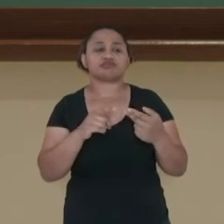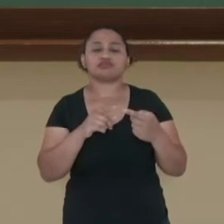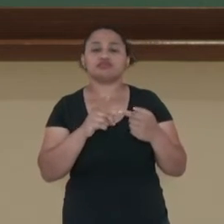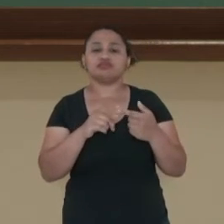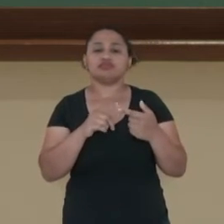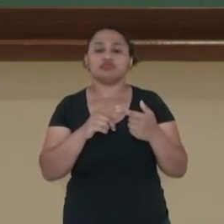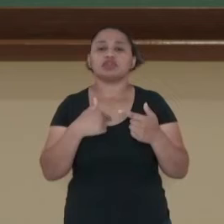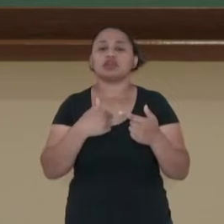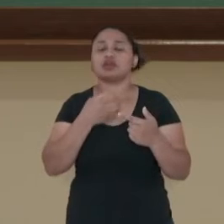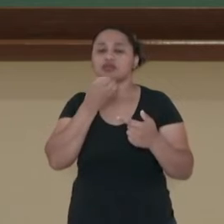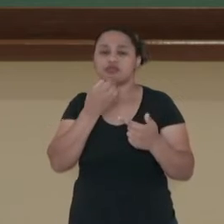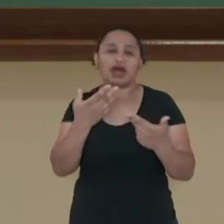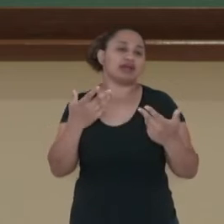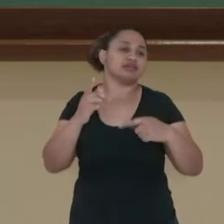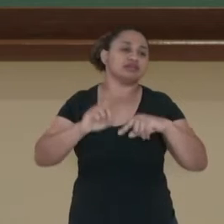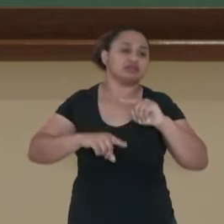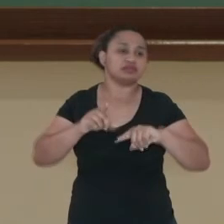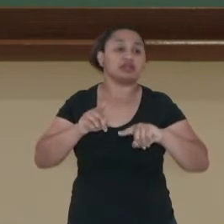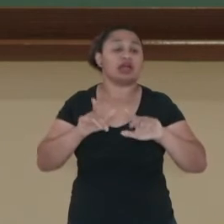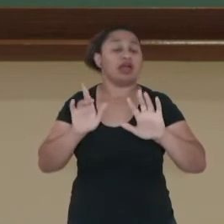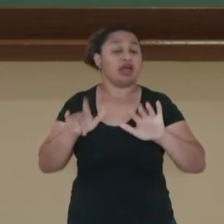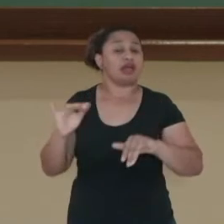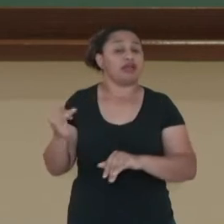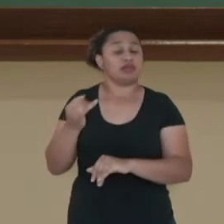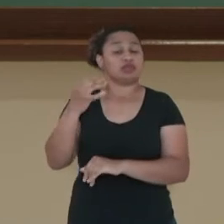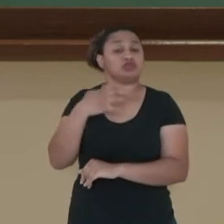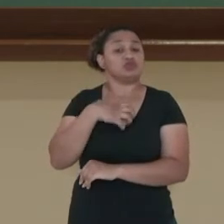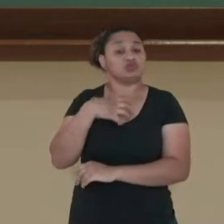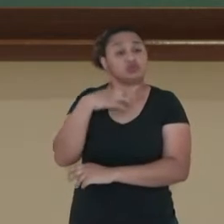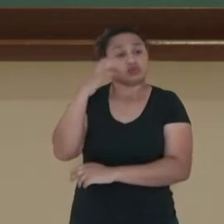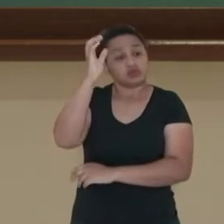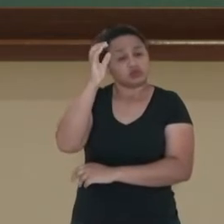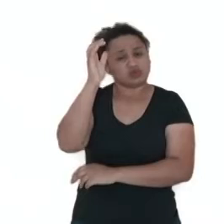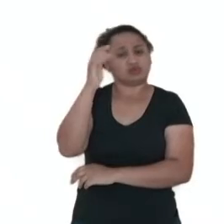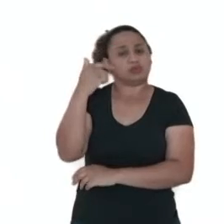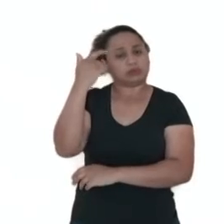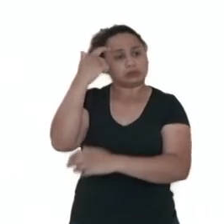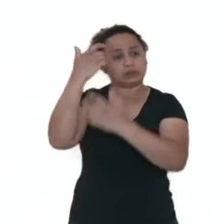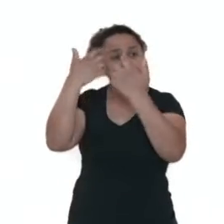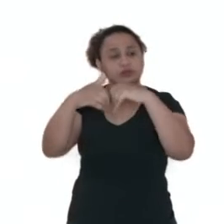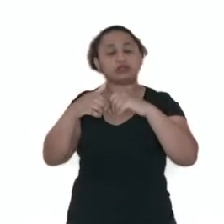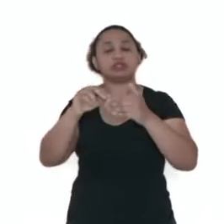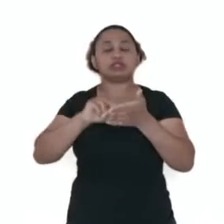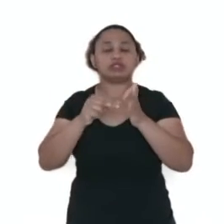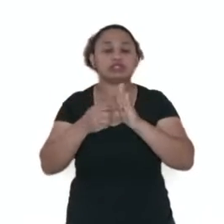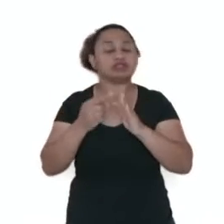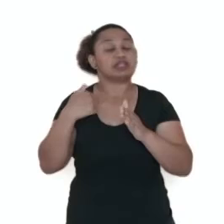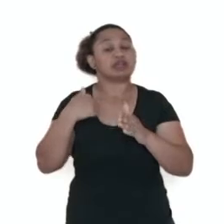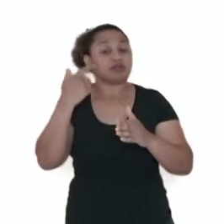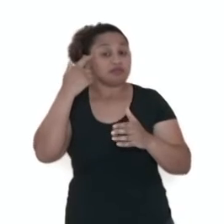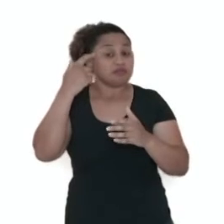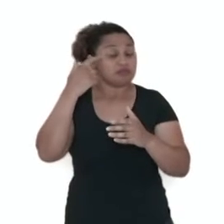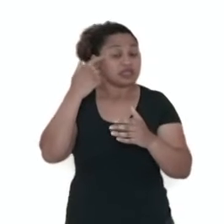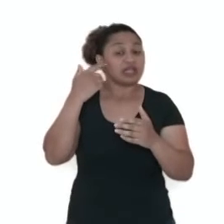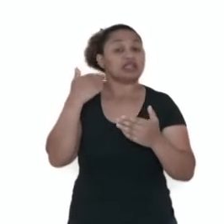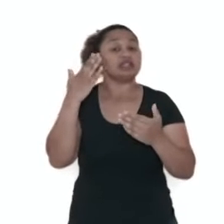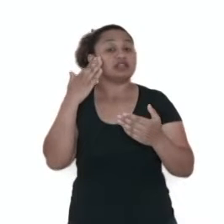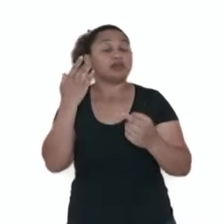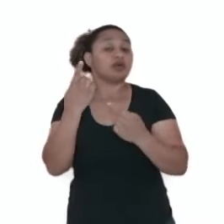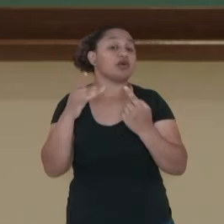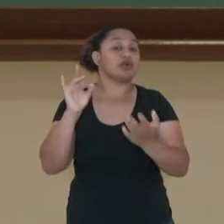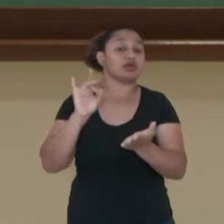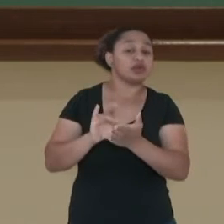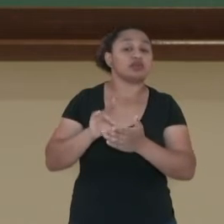consuma bens materiais de forma consciente, isso aqui é bastante importante. Isso significa prestar atenção na origem, qualidade e matérias utilizadas